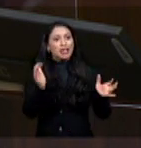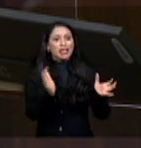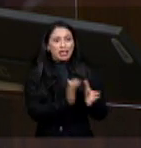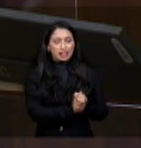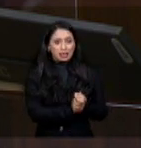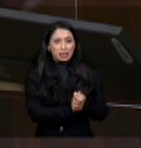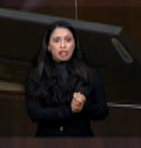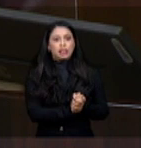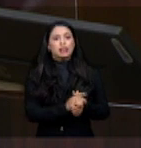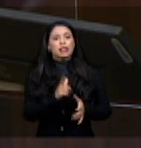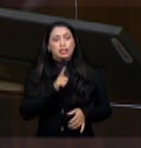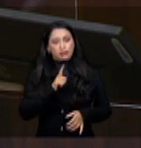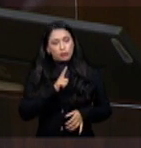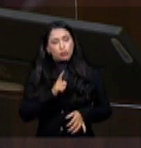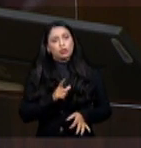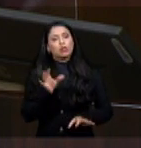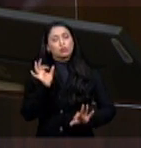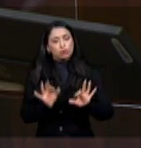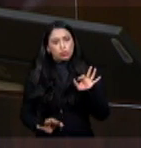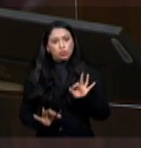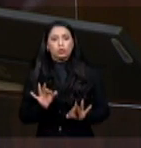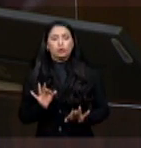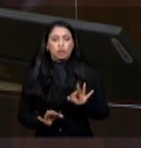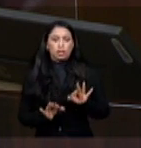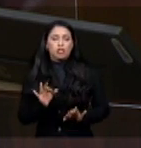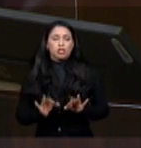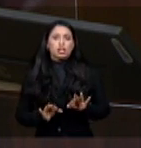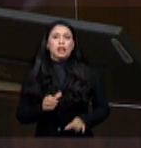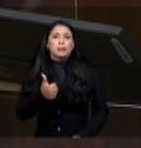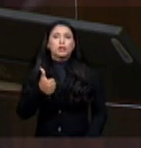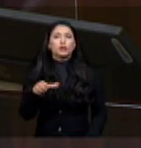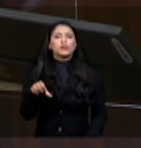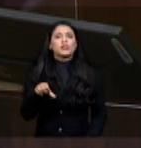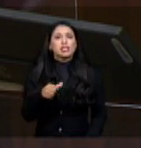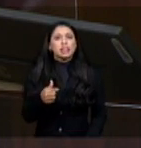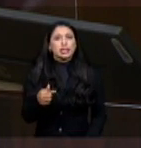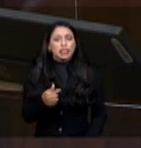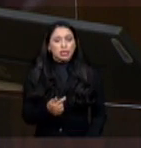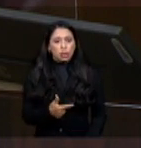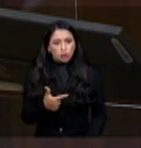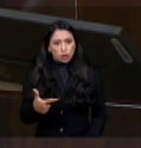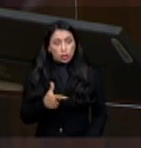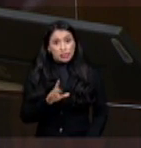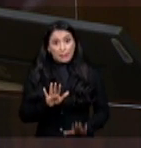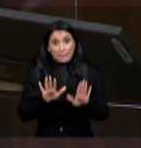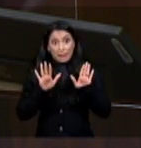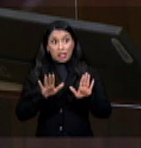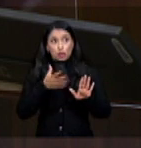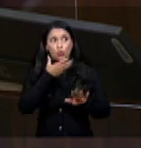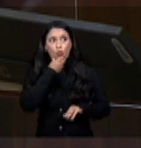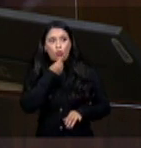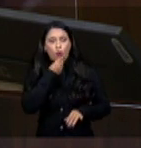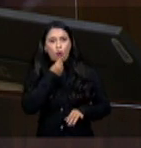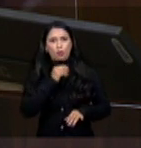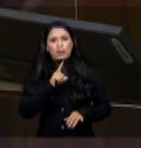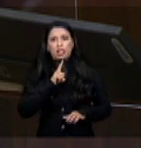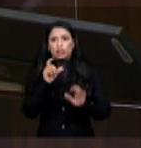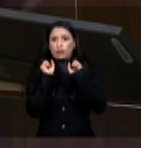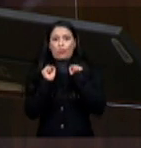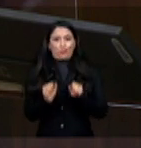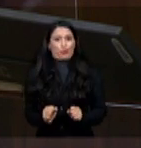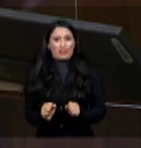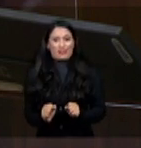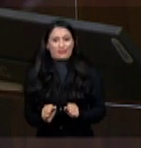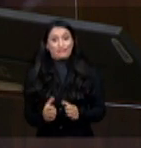reconheceu a sua capacidade jurídica em 1962 mas ainda Manteve o homem com o detentor do pátrio poder mas